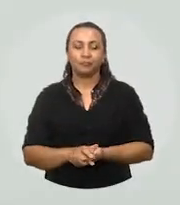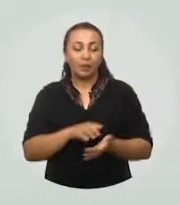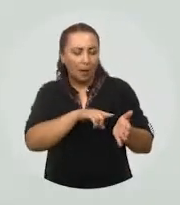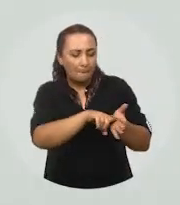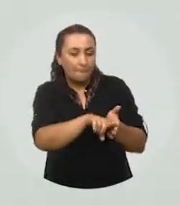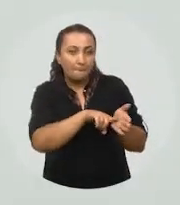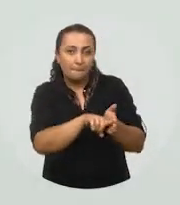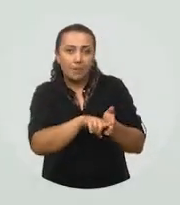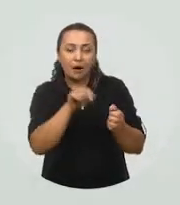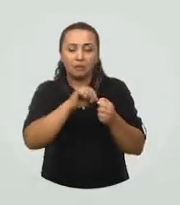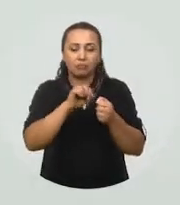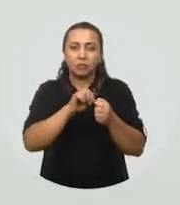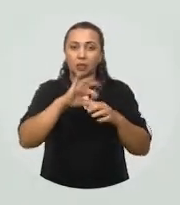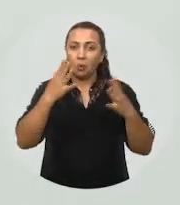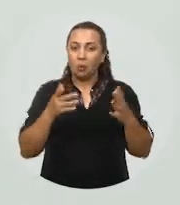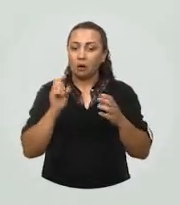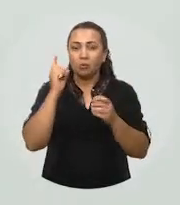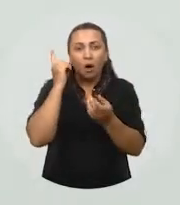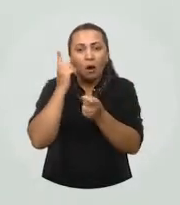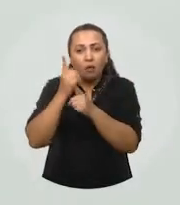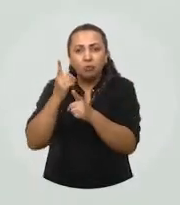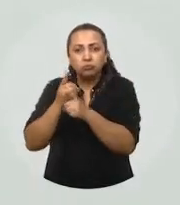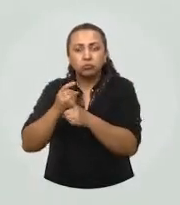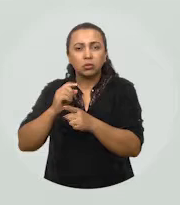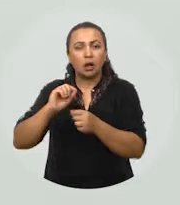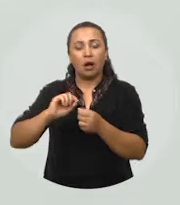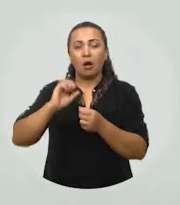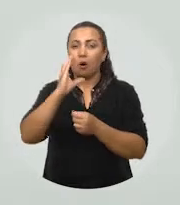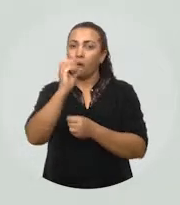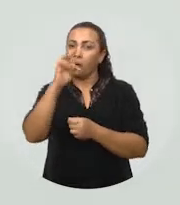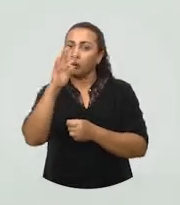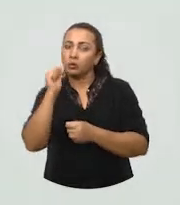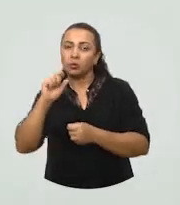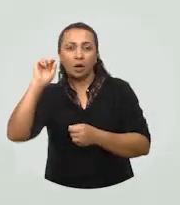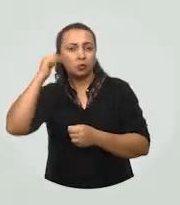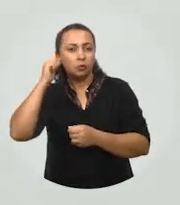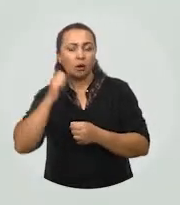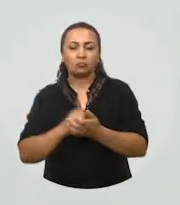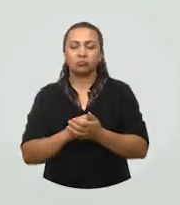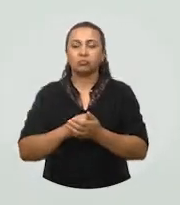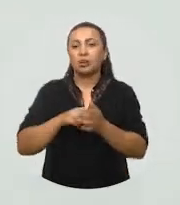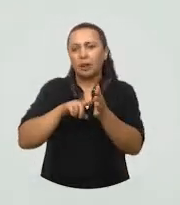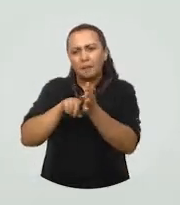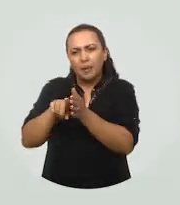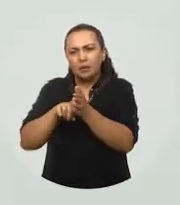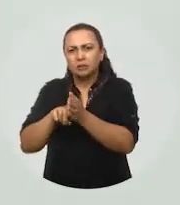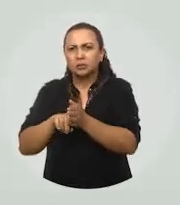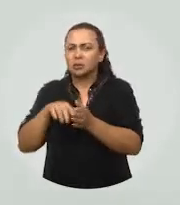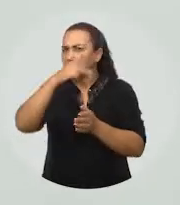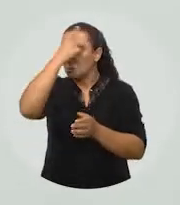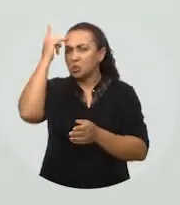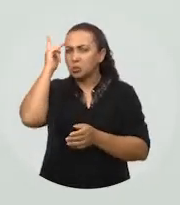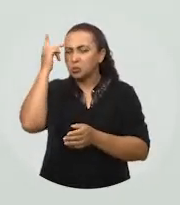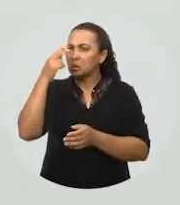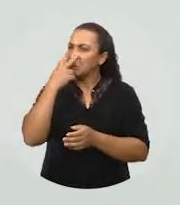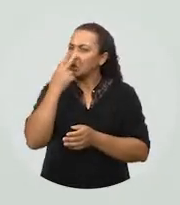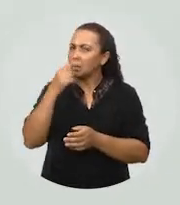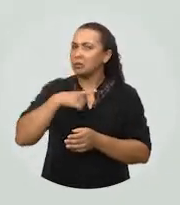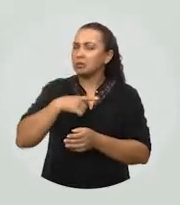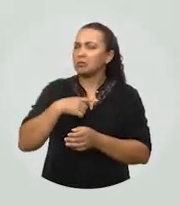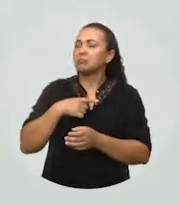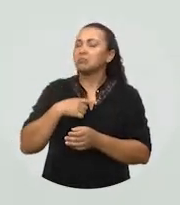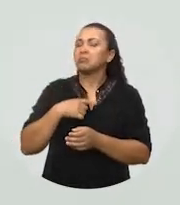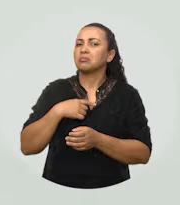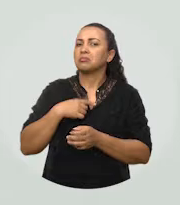é feita a partir de material obtido nos cotonetes utilizados nos testes SWAB, em pessoas com suspeita de contaminação pelo